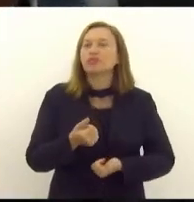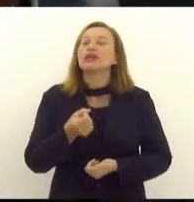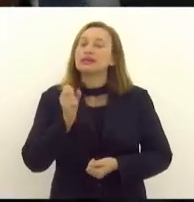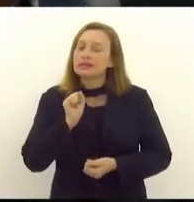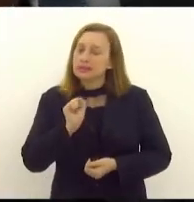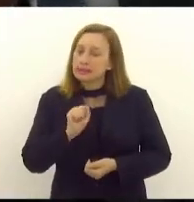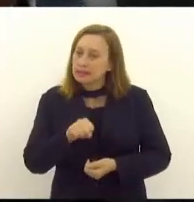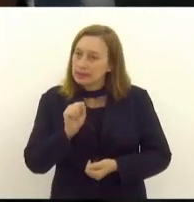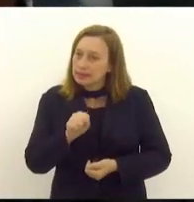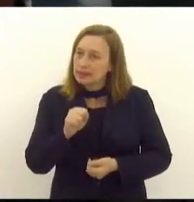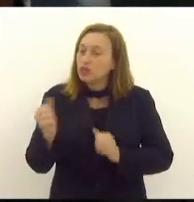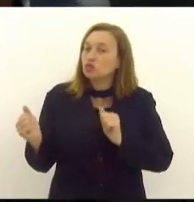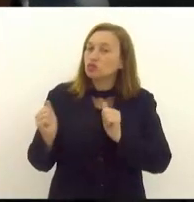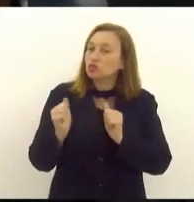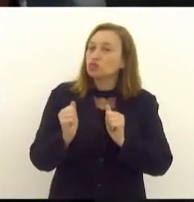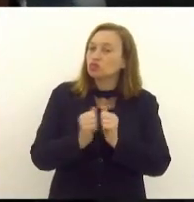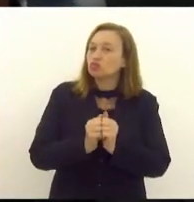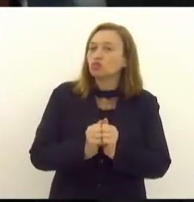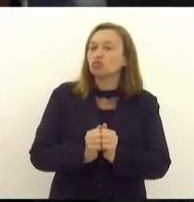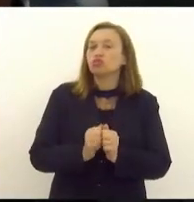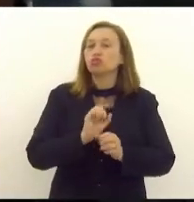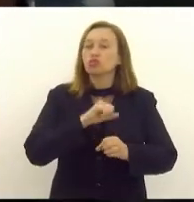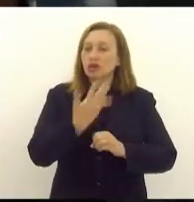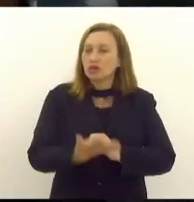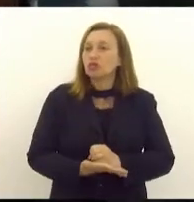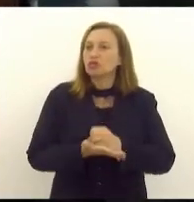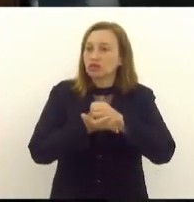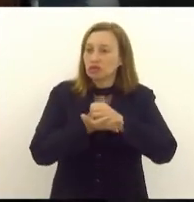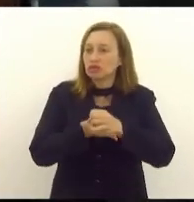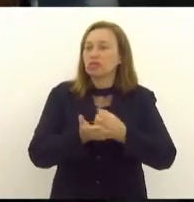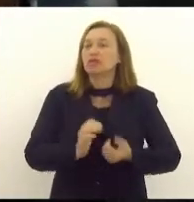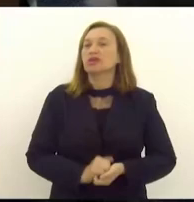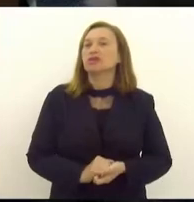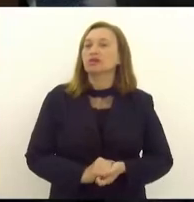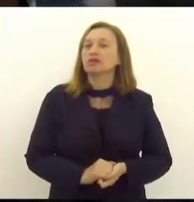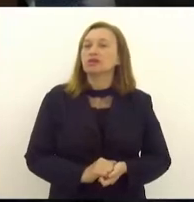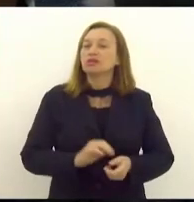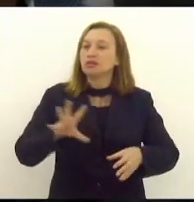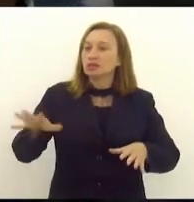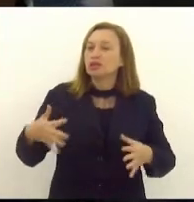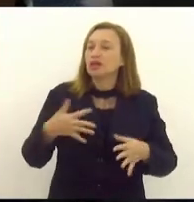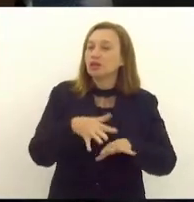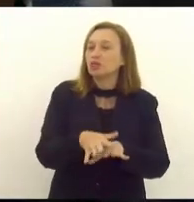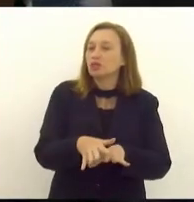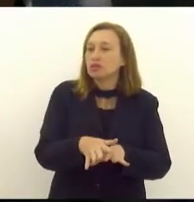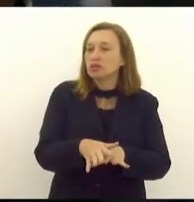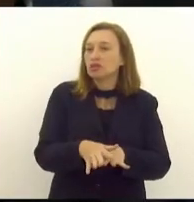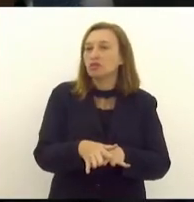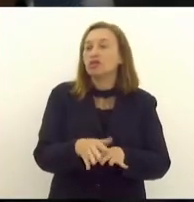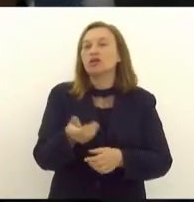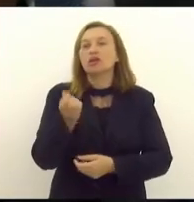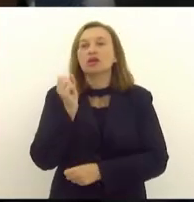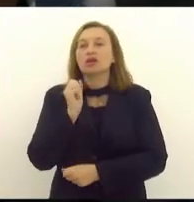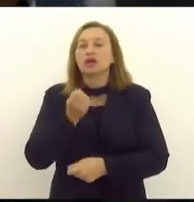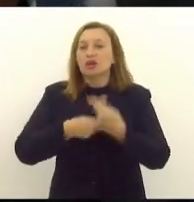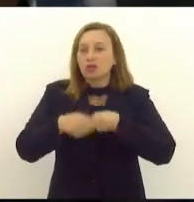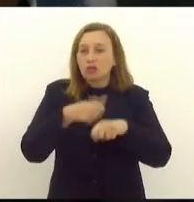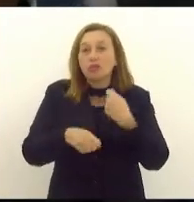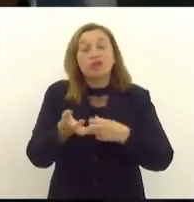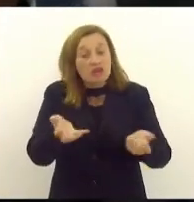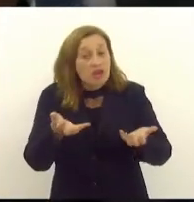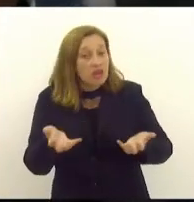sim junta a questão da sustentabilidade a questão da inclusão Econômica social que nós todos queremos